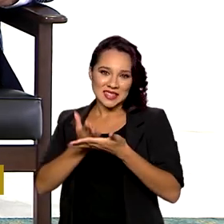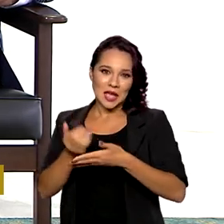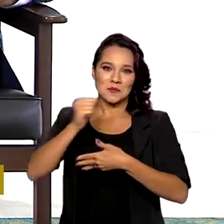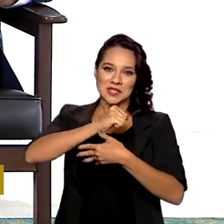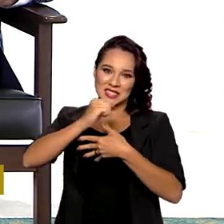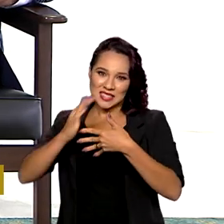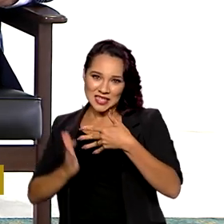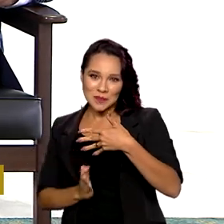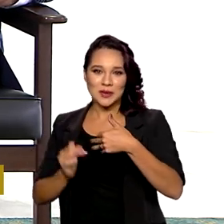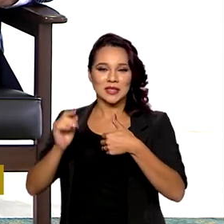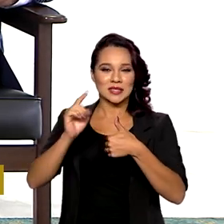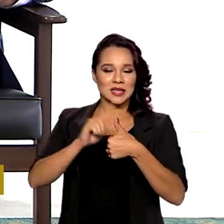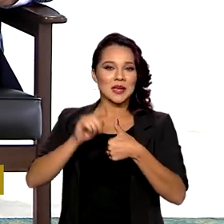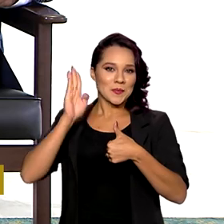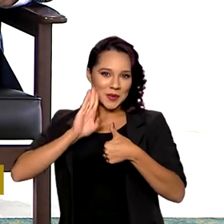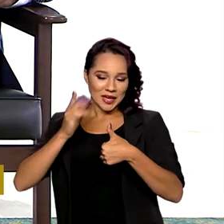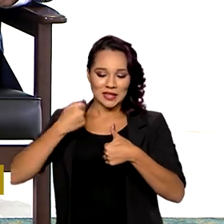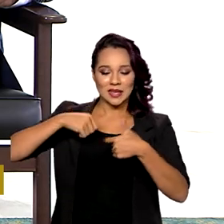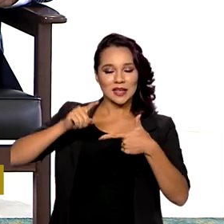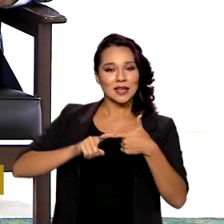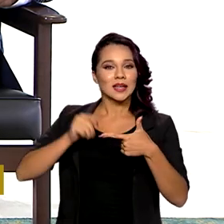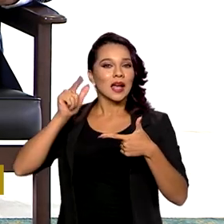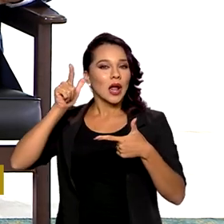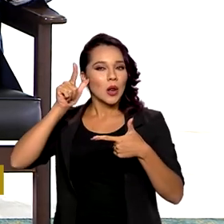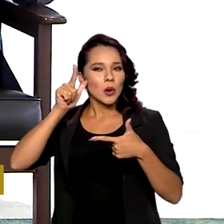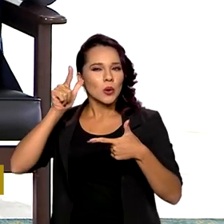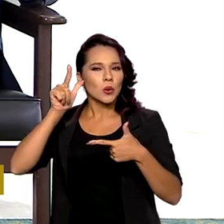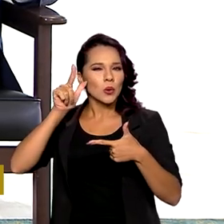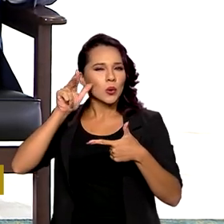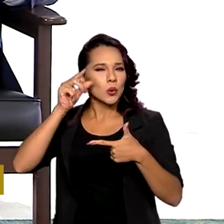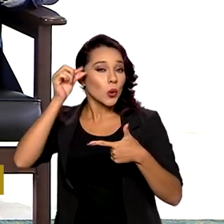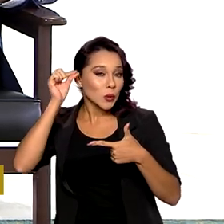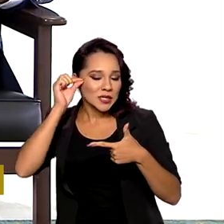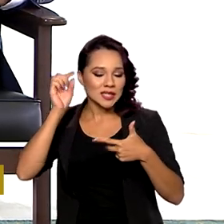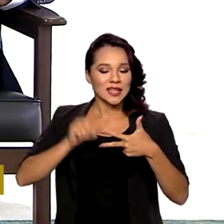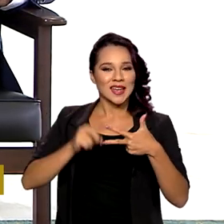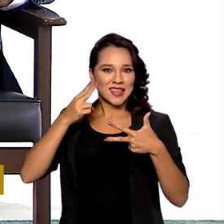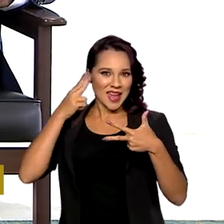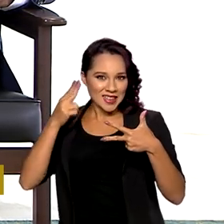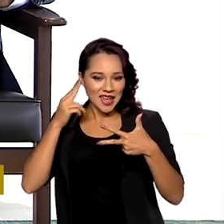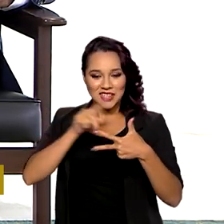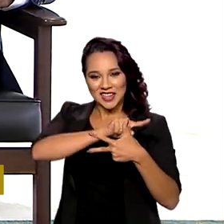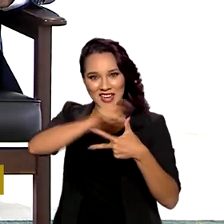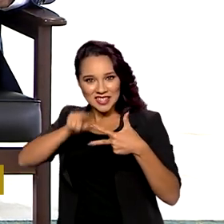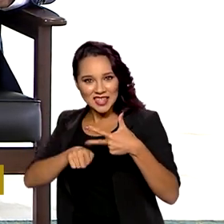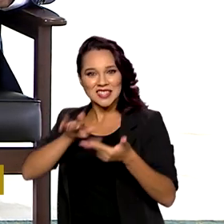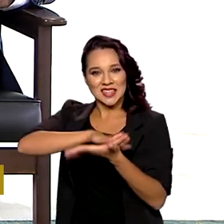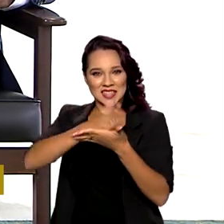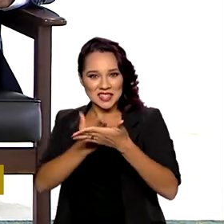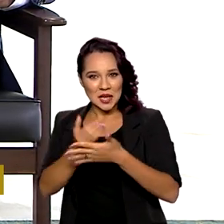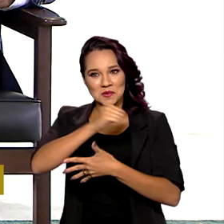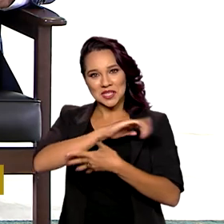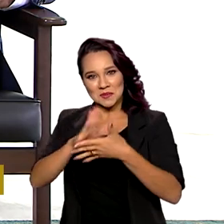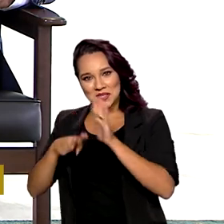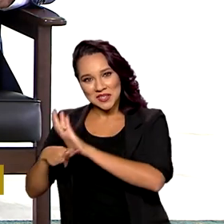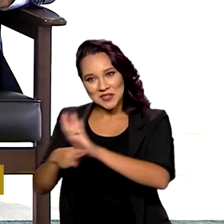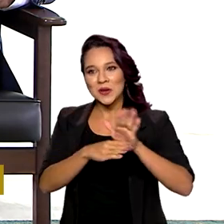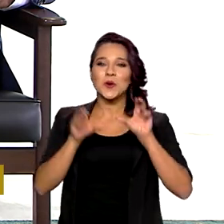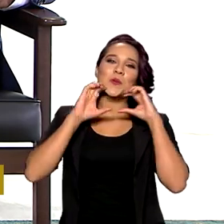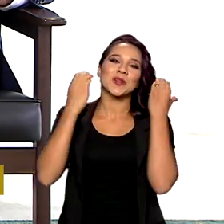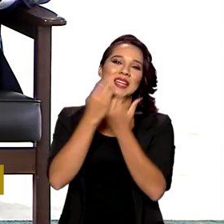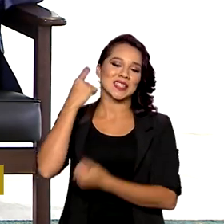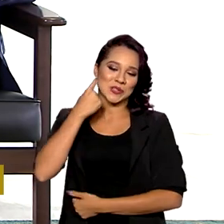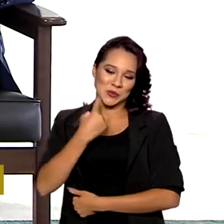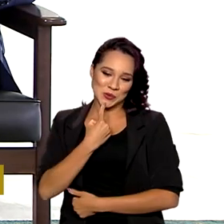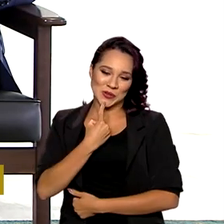intérpretes de Libras, a Brenda Rodrigues, a Lúcia Souza e a Neide Lins, que nos ajudaram, né, nessa ponte aí com toda a comunidade surda.